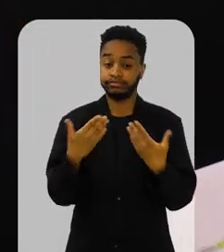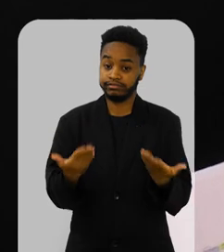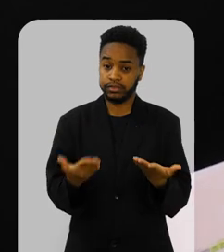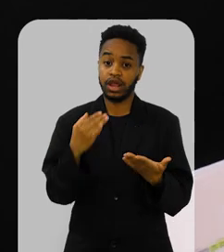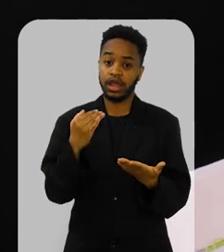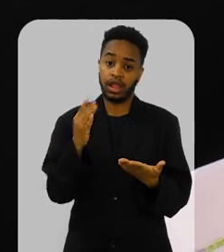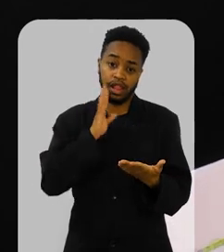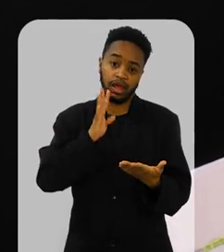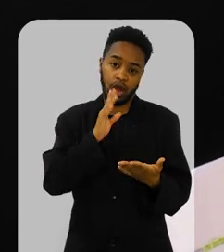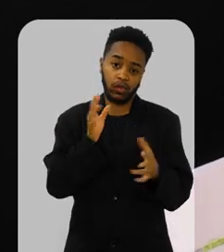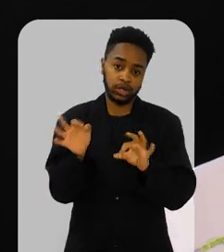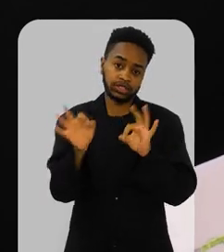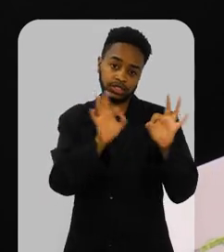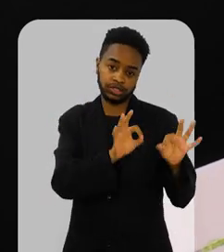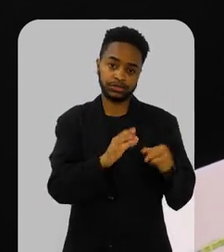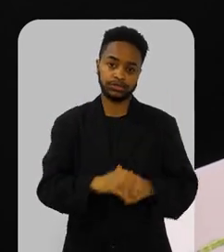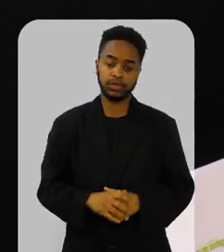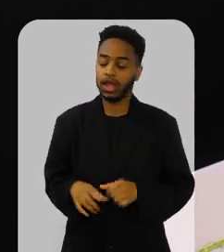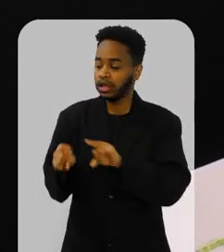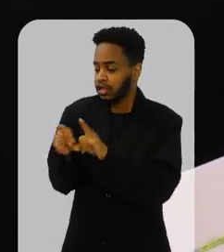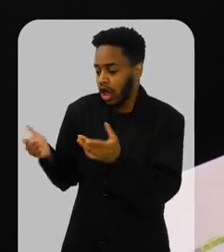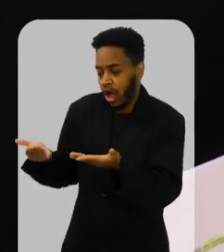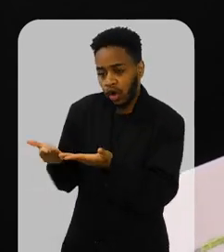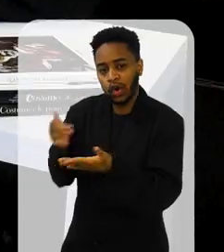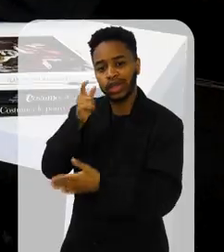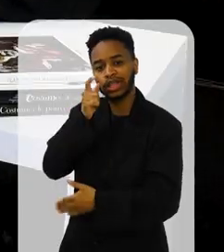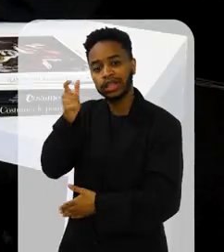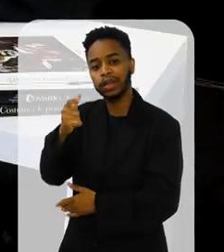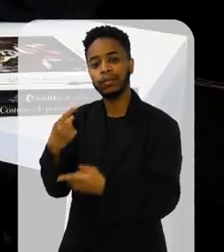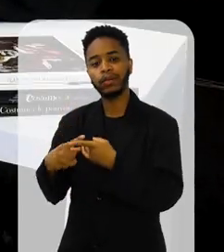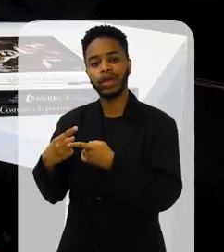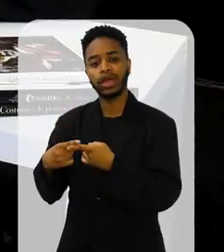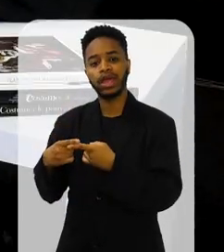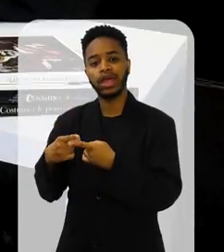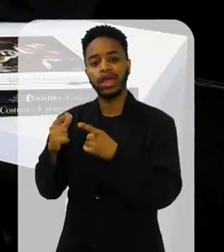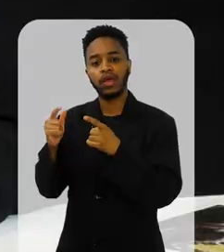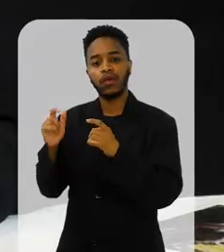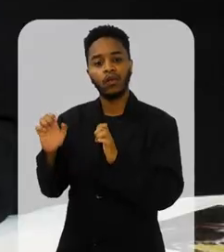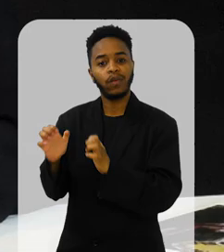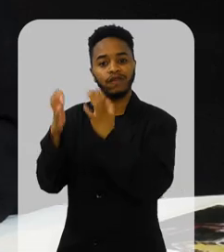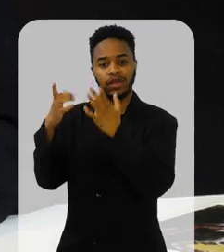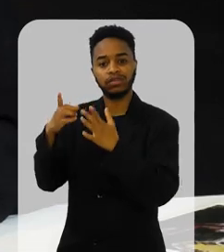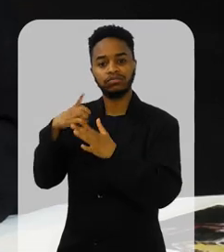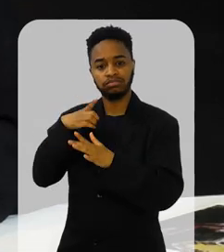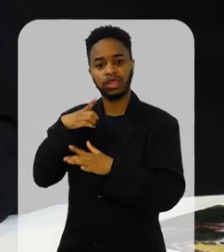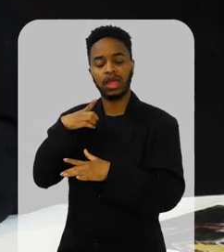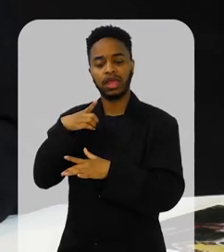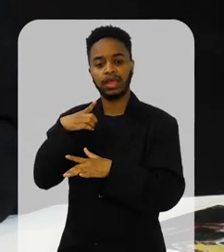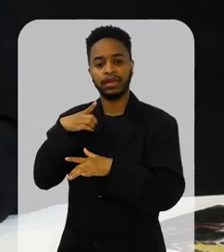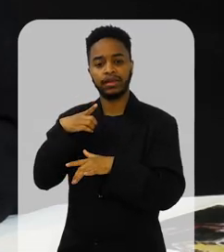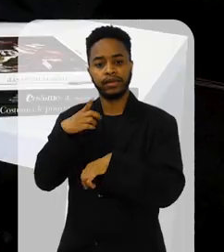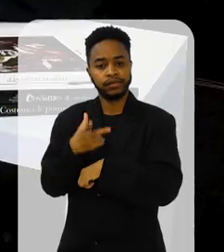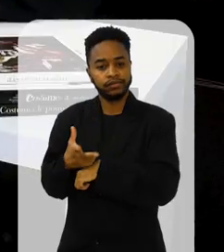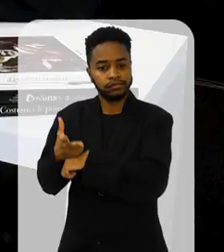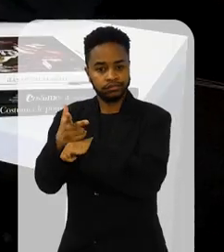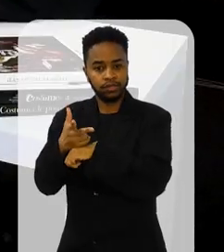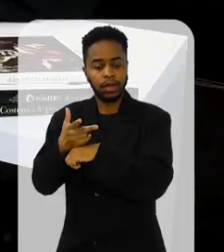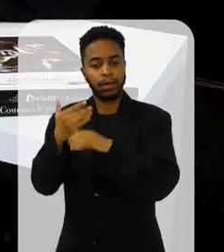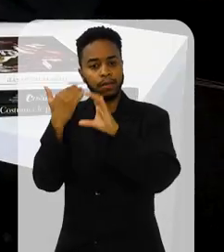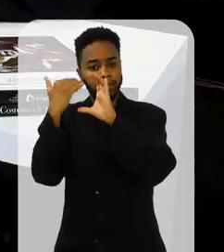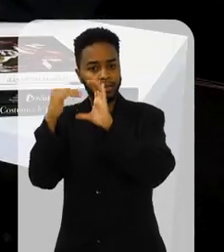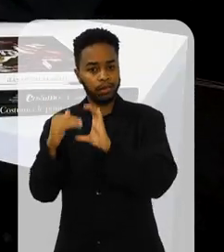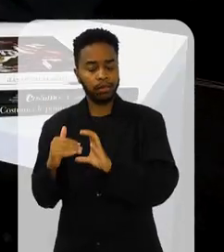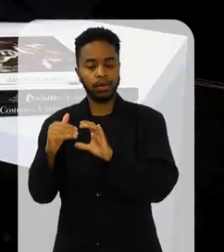aí é bacana de ver. Esse ano vai ser interessante também, que a festa vai ser transmitida, né? Através de uma